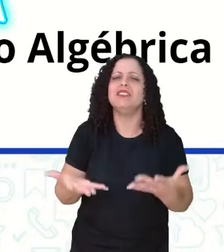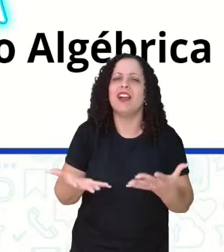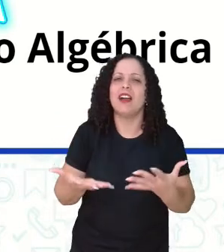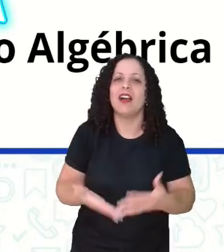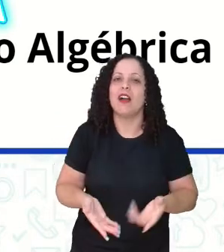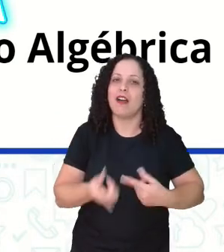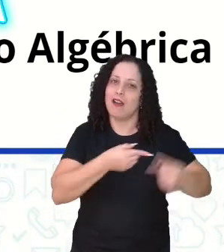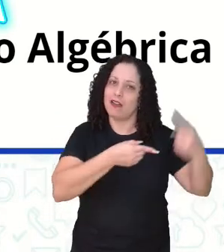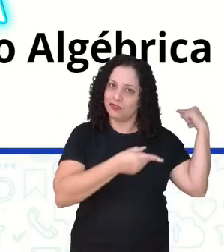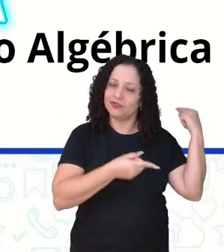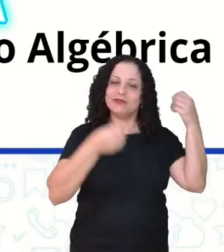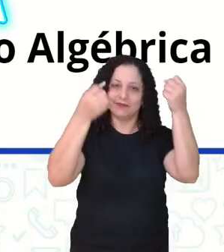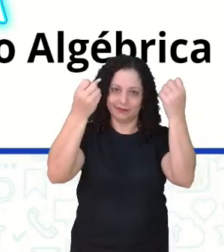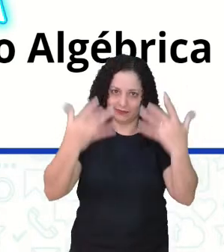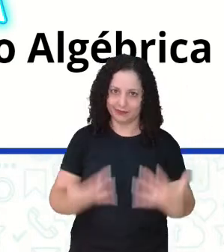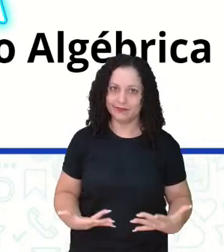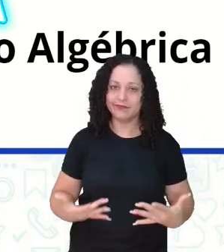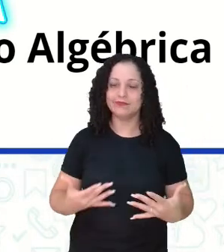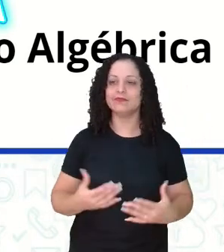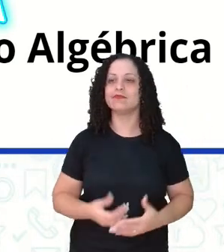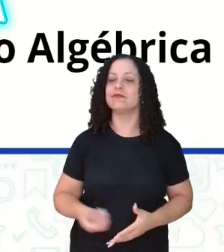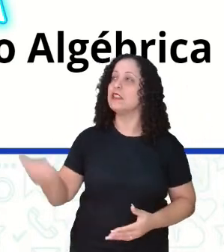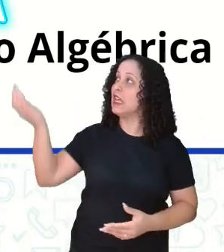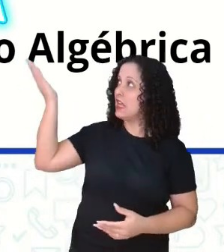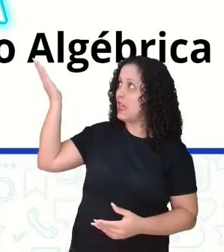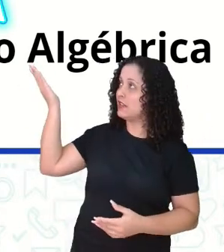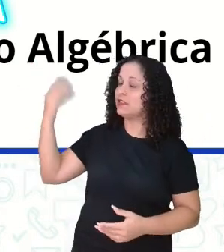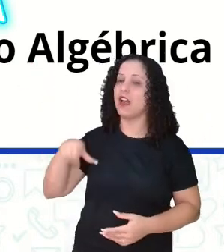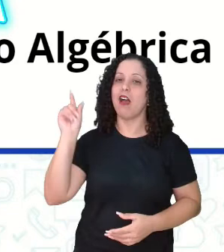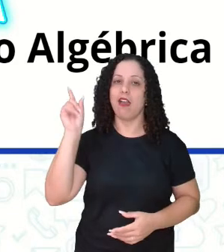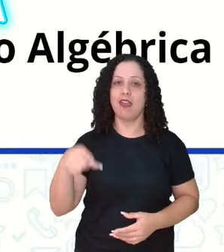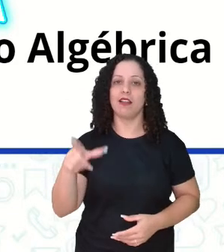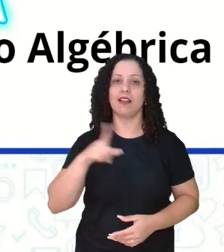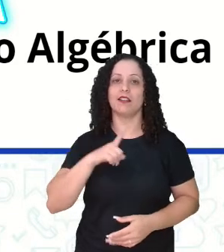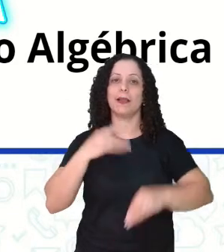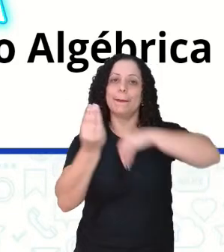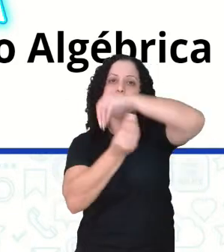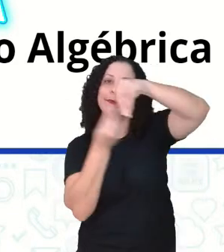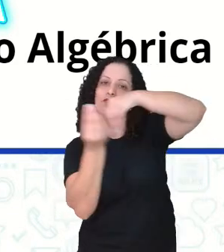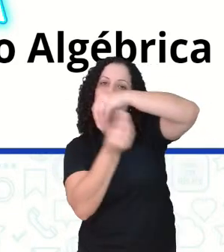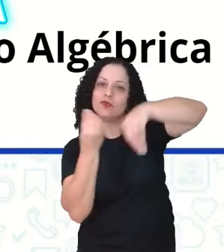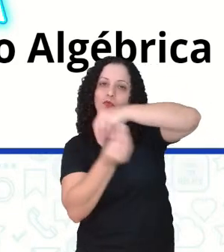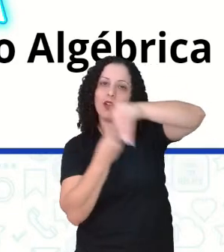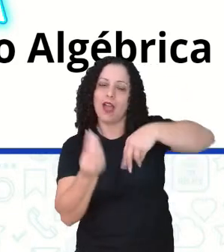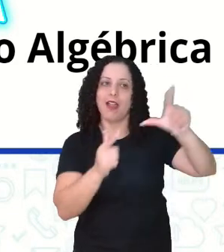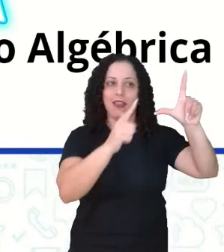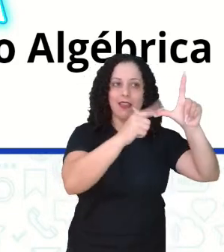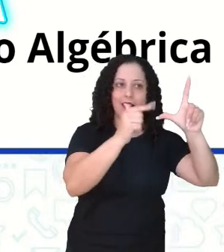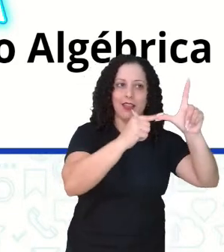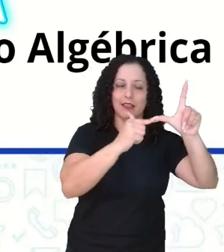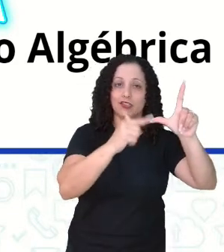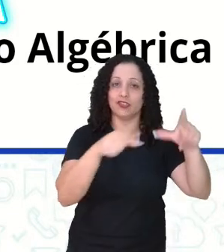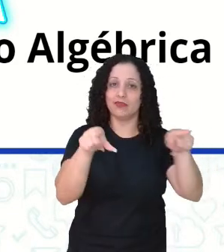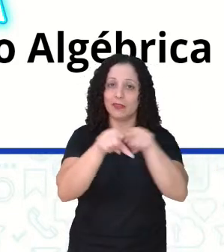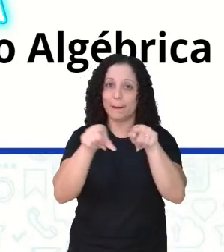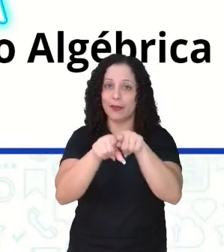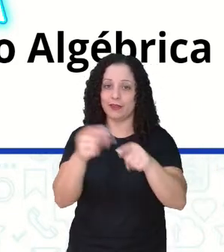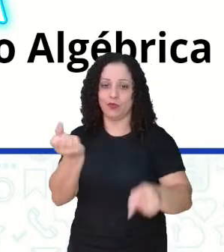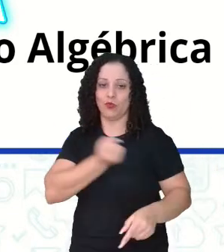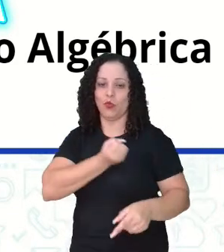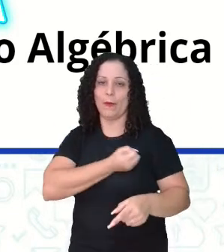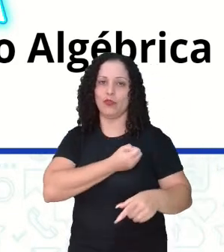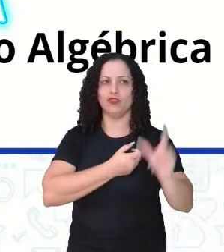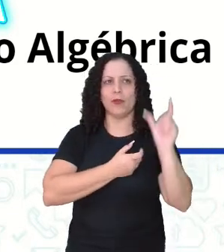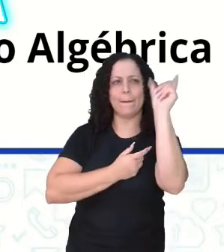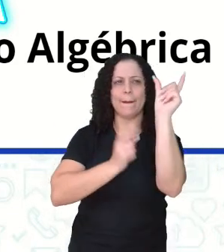aula passada, certo? E essa expressão, ela é composta aí por letras e por números, tá? Então, quando